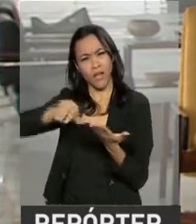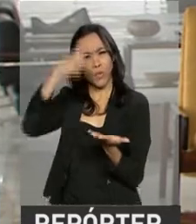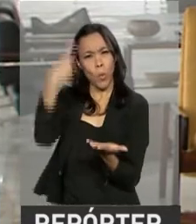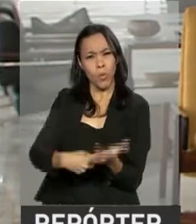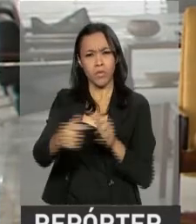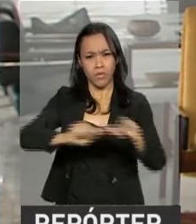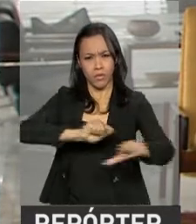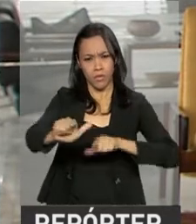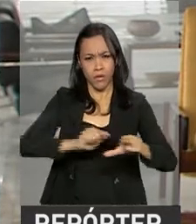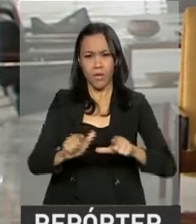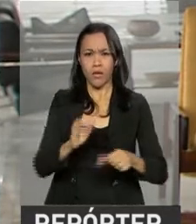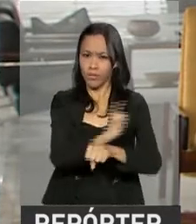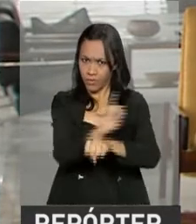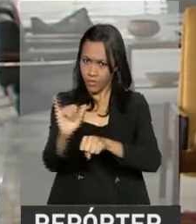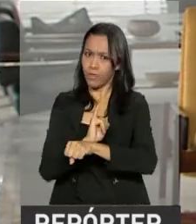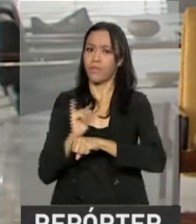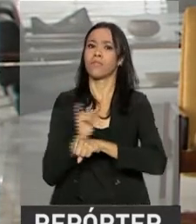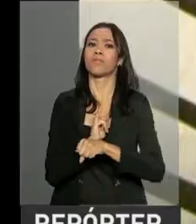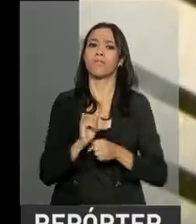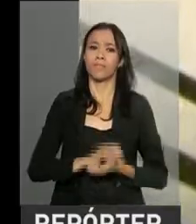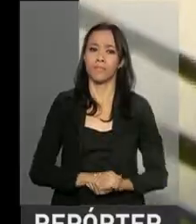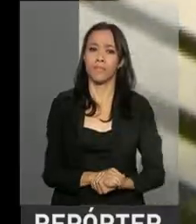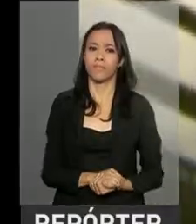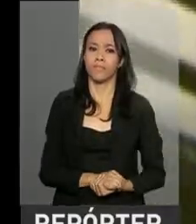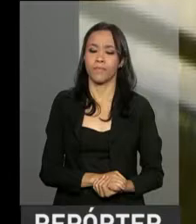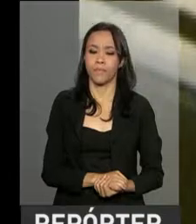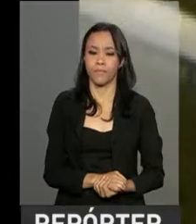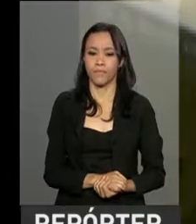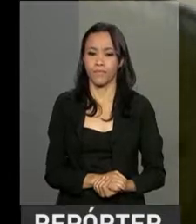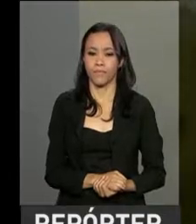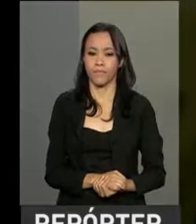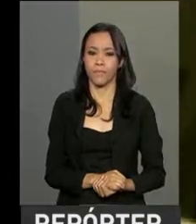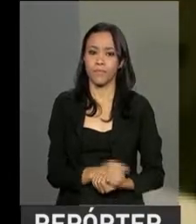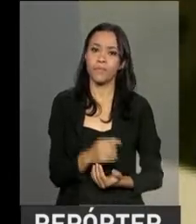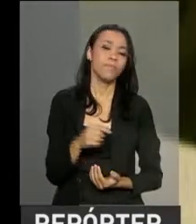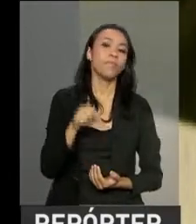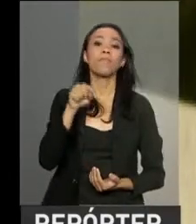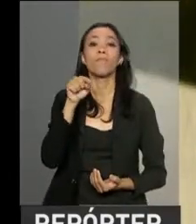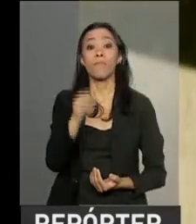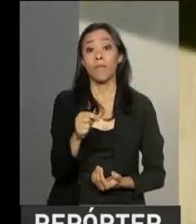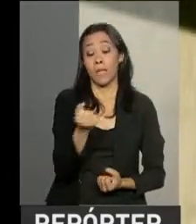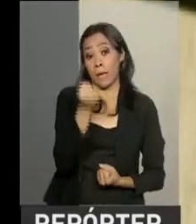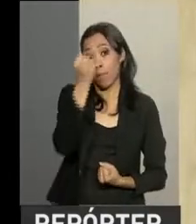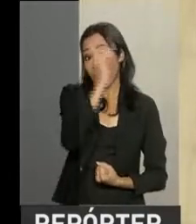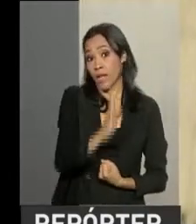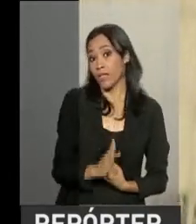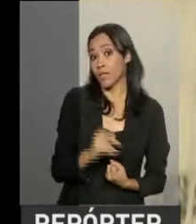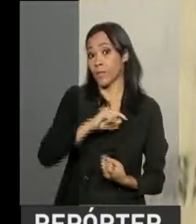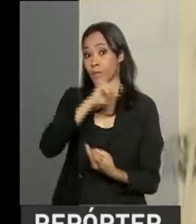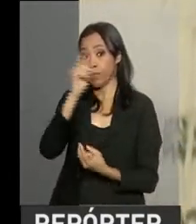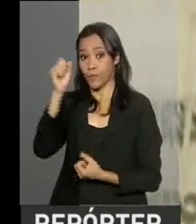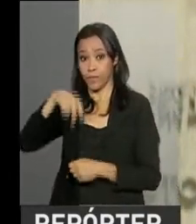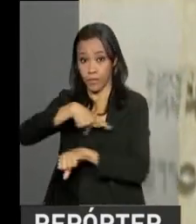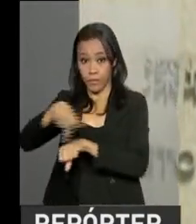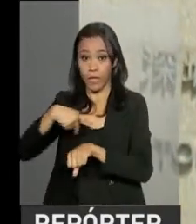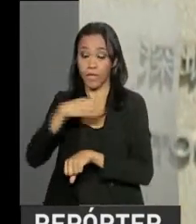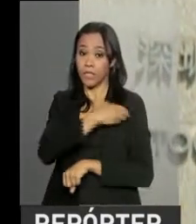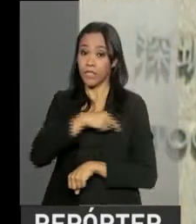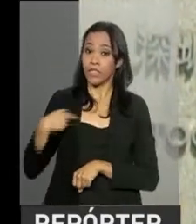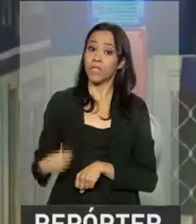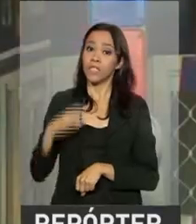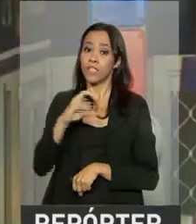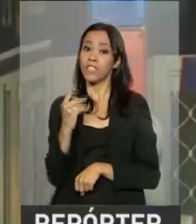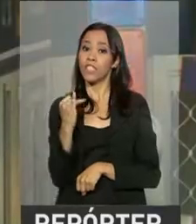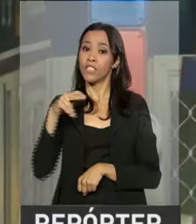áreas estratégicas e e os distantes Brasil e China são hoje importantes parceiros